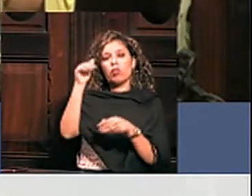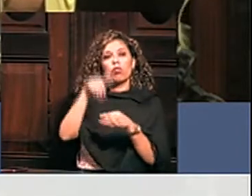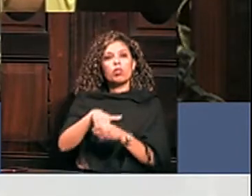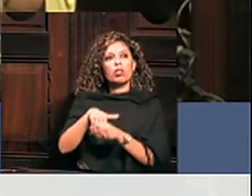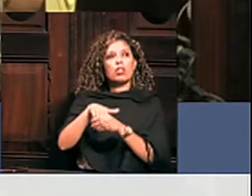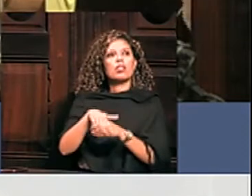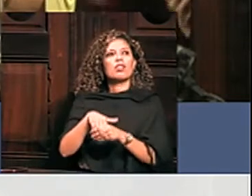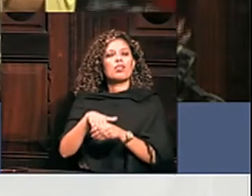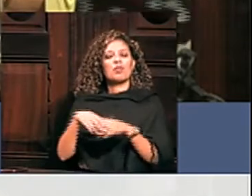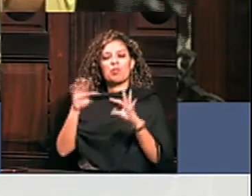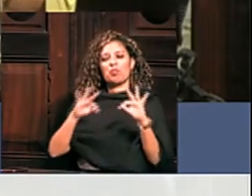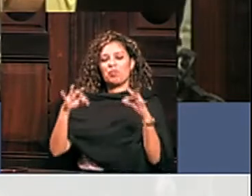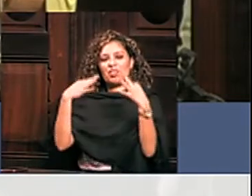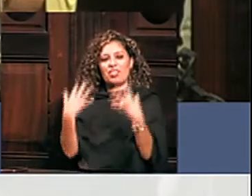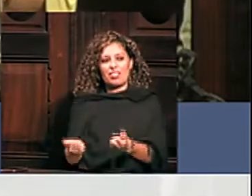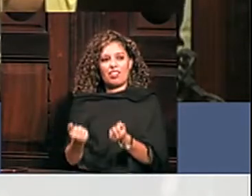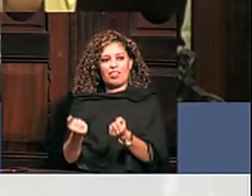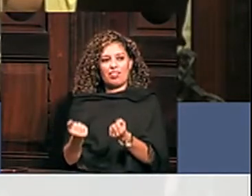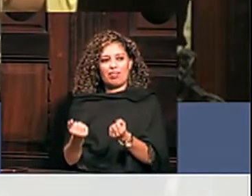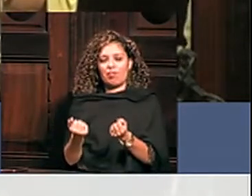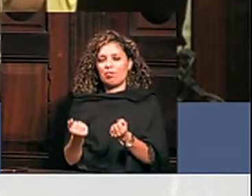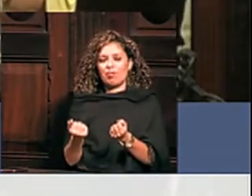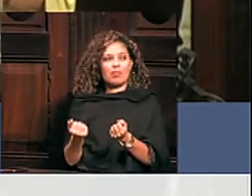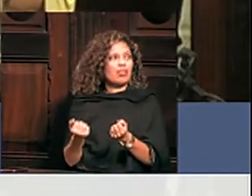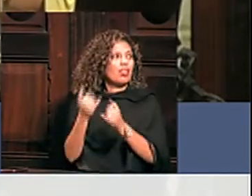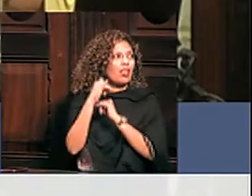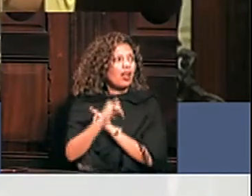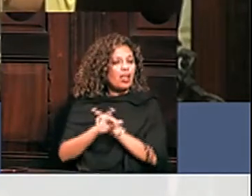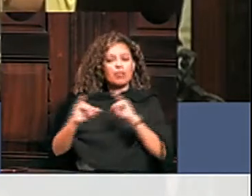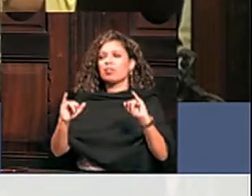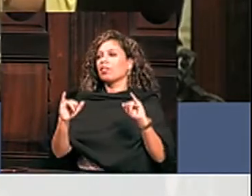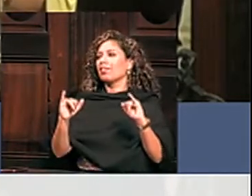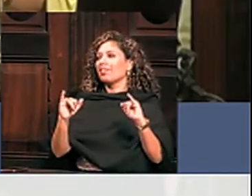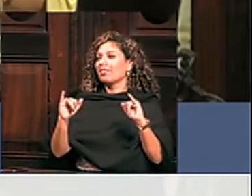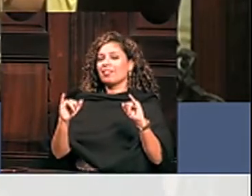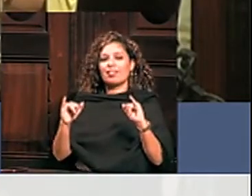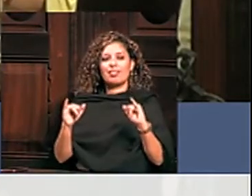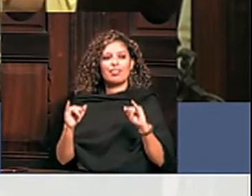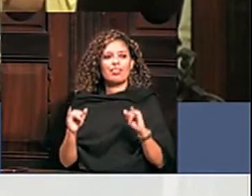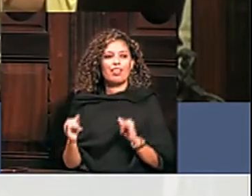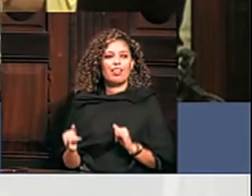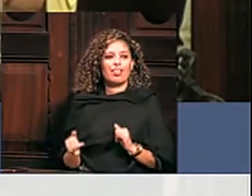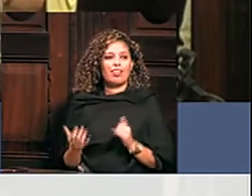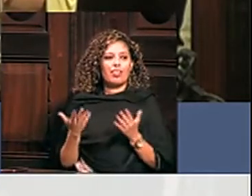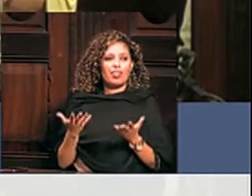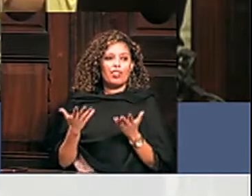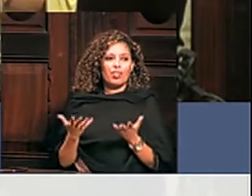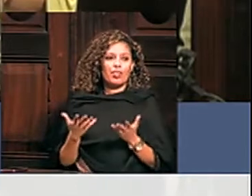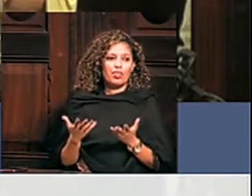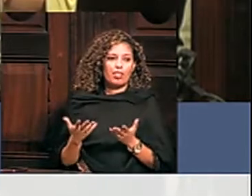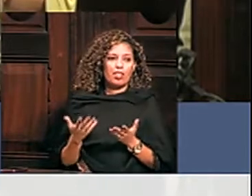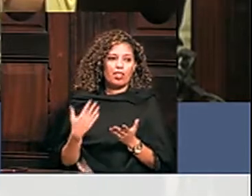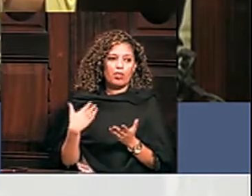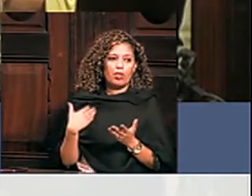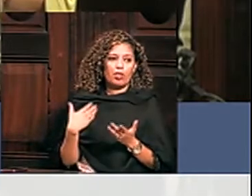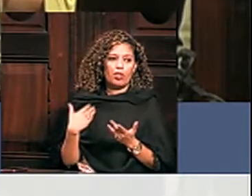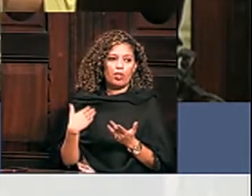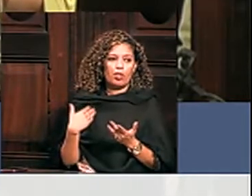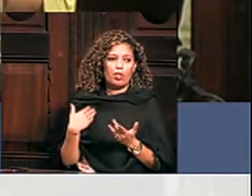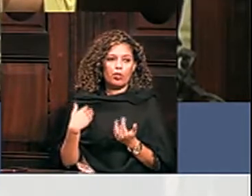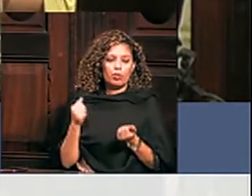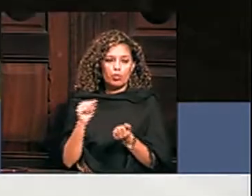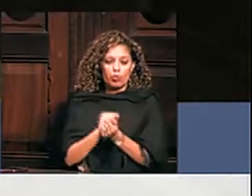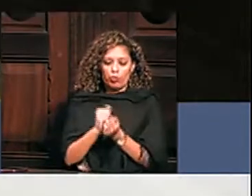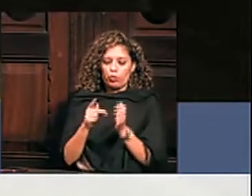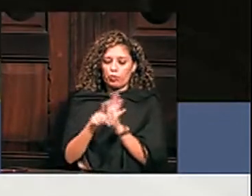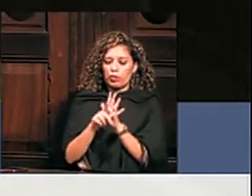senhor diz que aprova a discussão, aprovado, vai autógrafo. Senhor presidente, anuncio. Eu gostaria, senhor presidente, eu me comprometi quando esse projeto